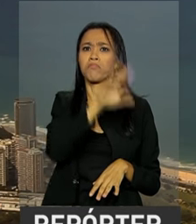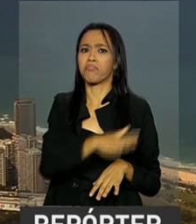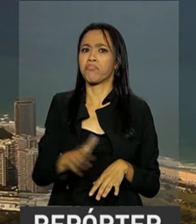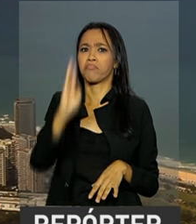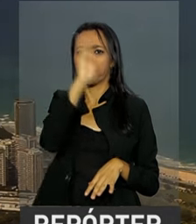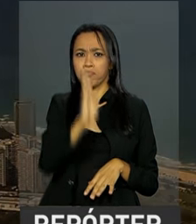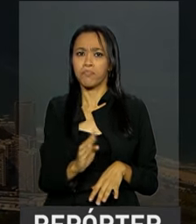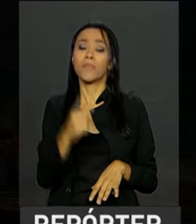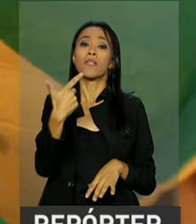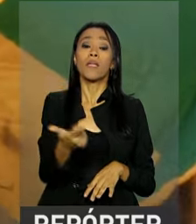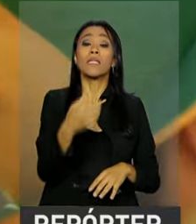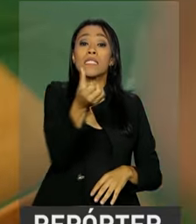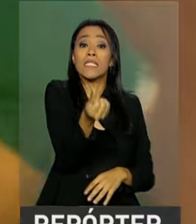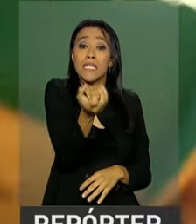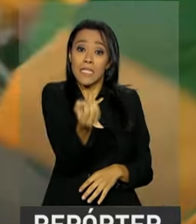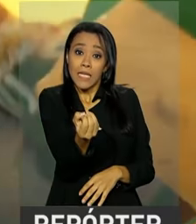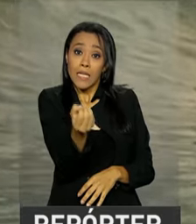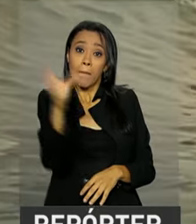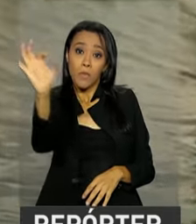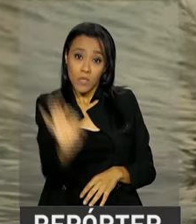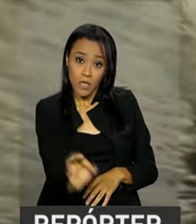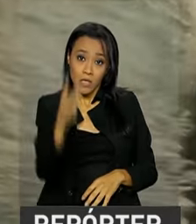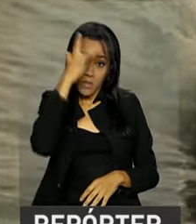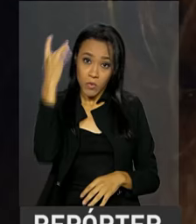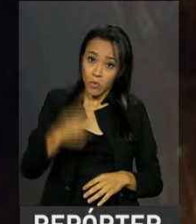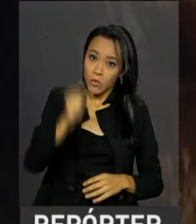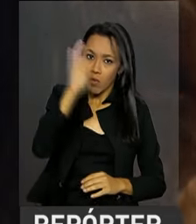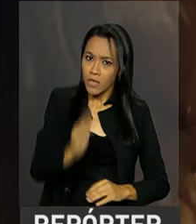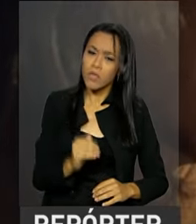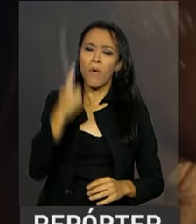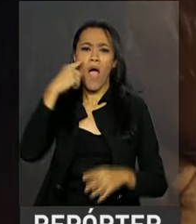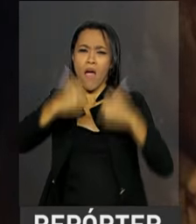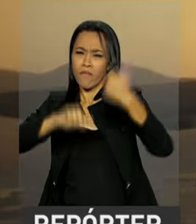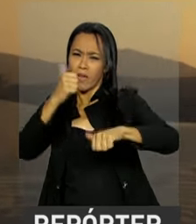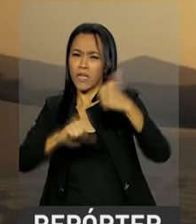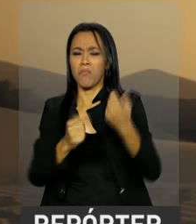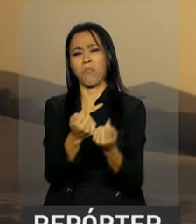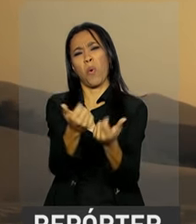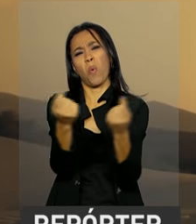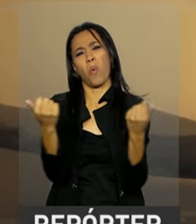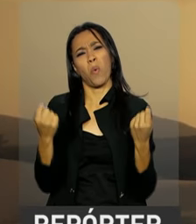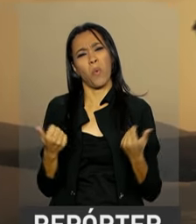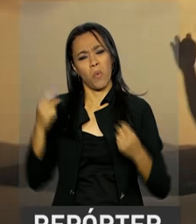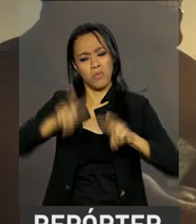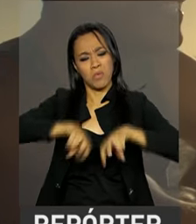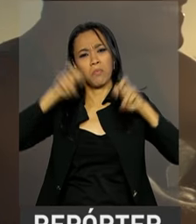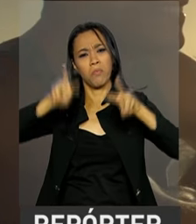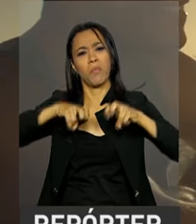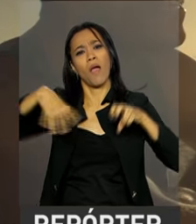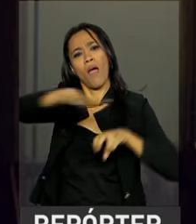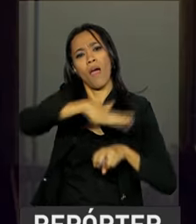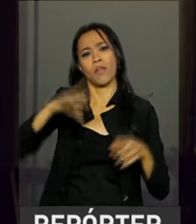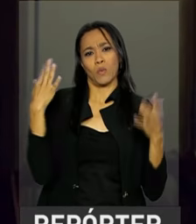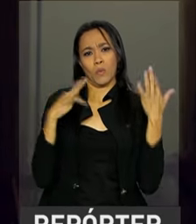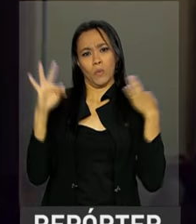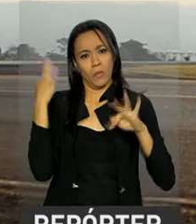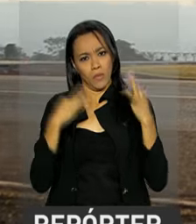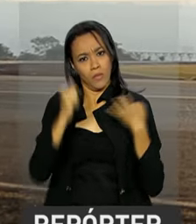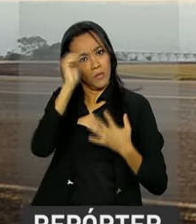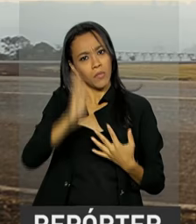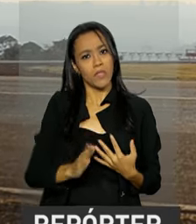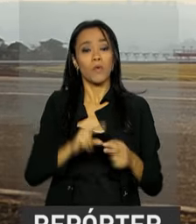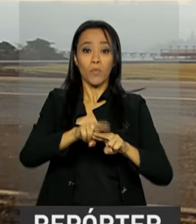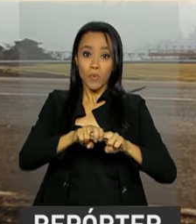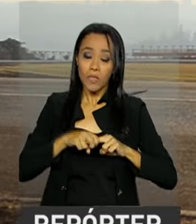Ministério revelou que 60% dos brasileiros avaliam que o país usa pouco essa vantagem. Por isso, outra medida é